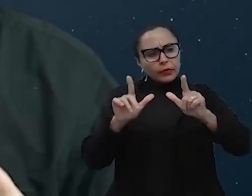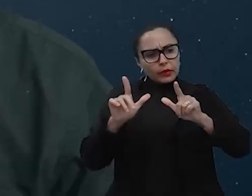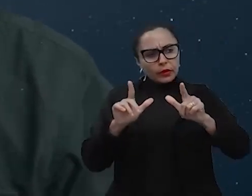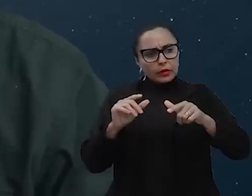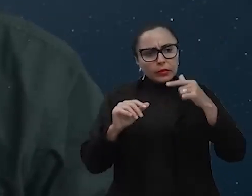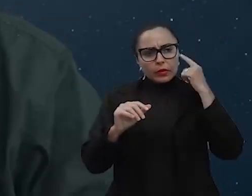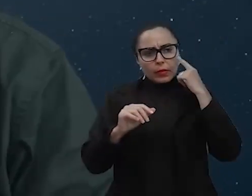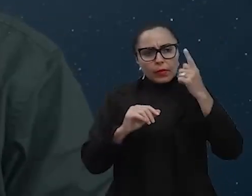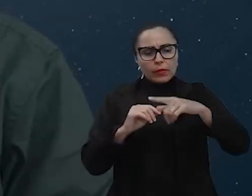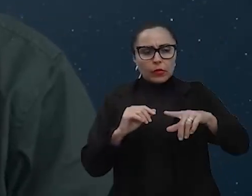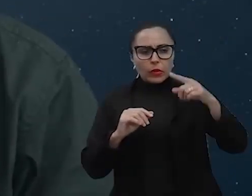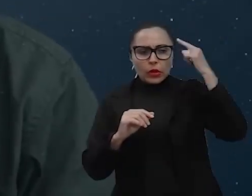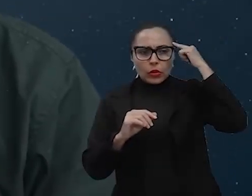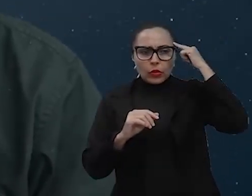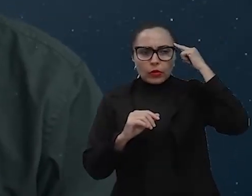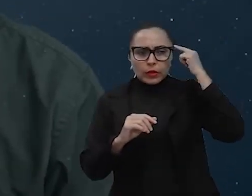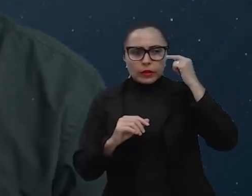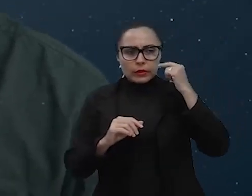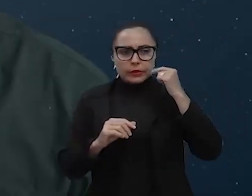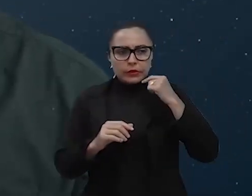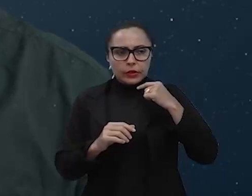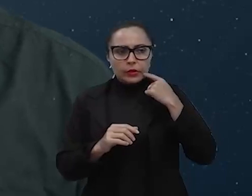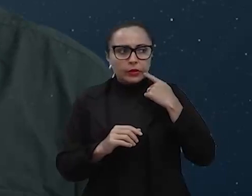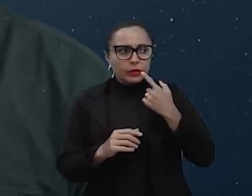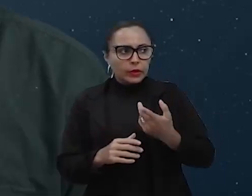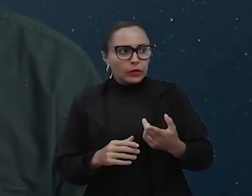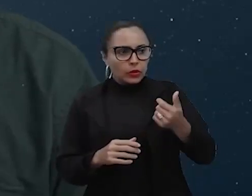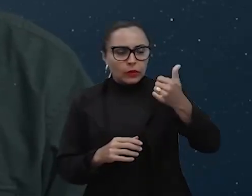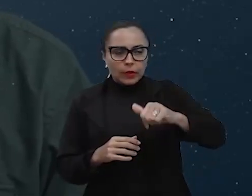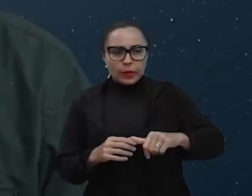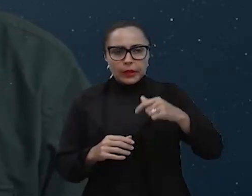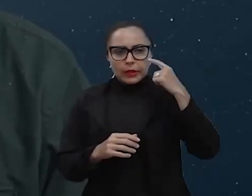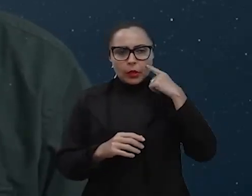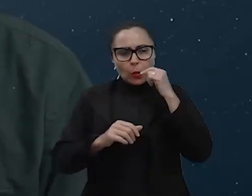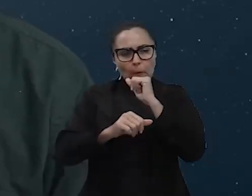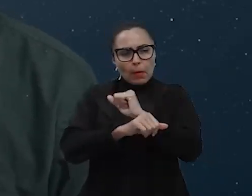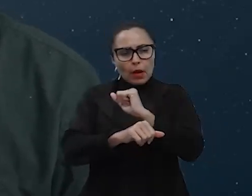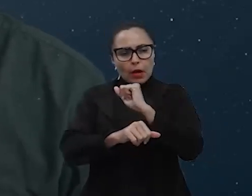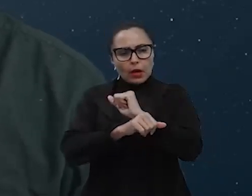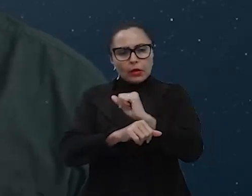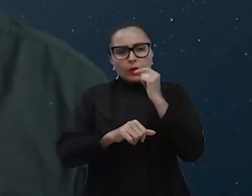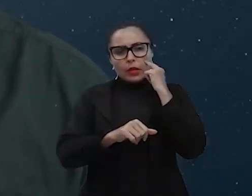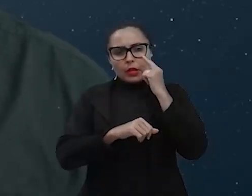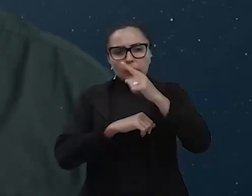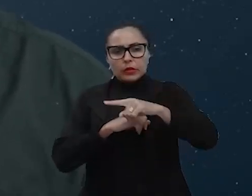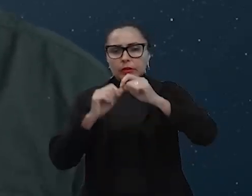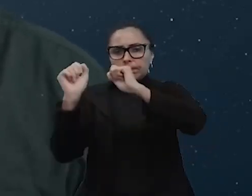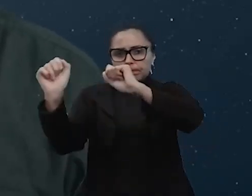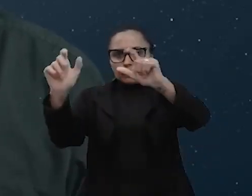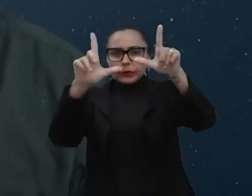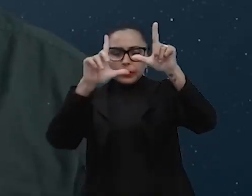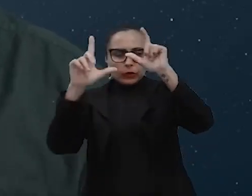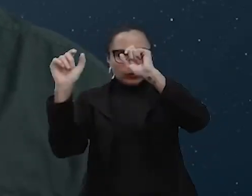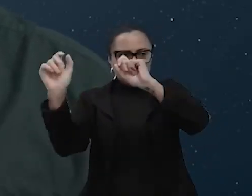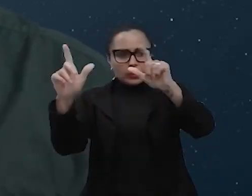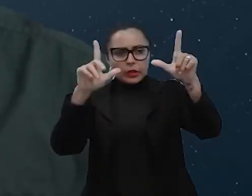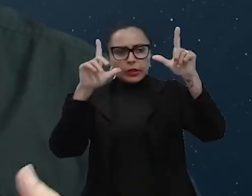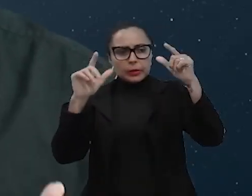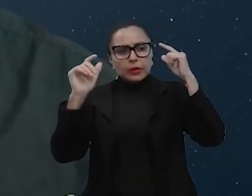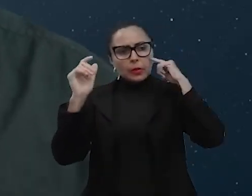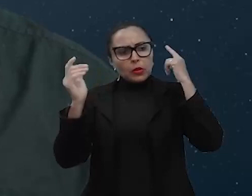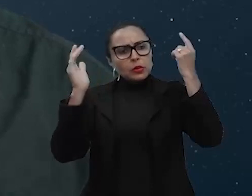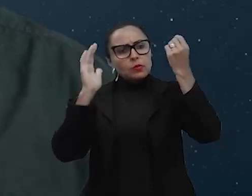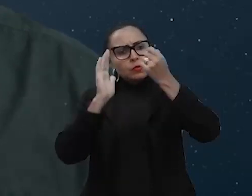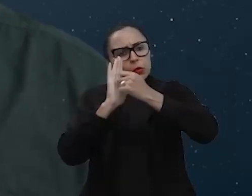dúvida, assista essa aula novamente, dando pausa nas anotações dos slides para que você possa anotá-las no seu caderno, para que